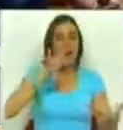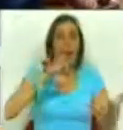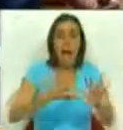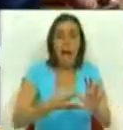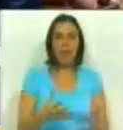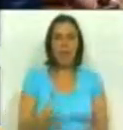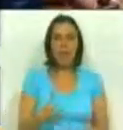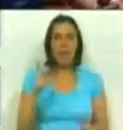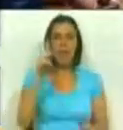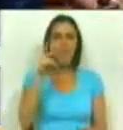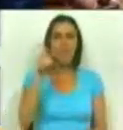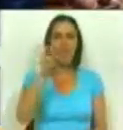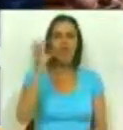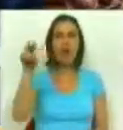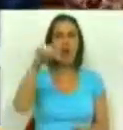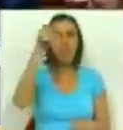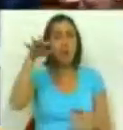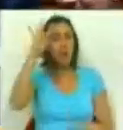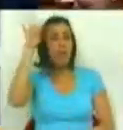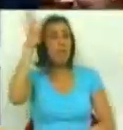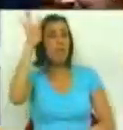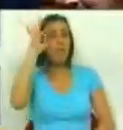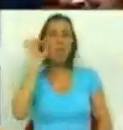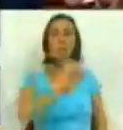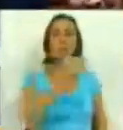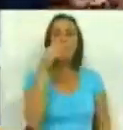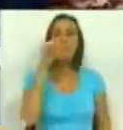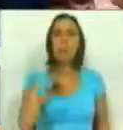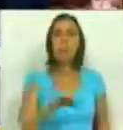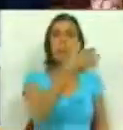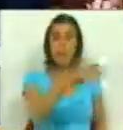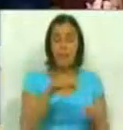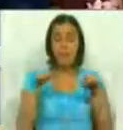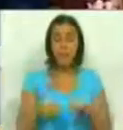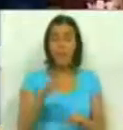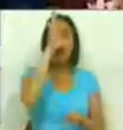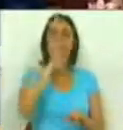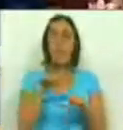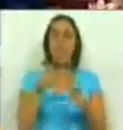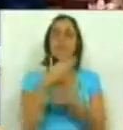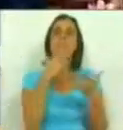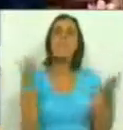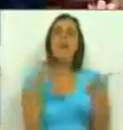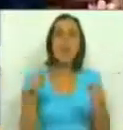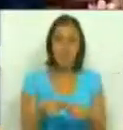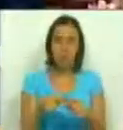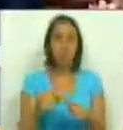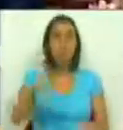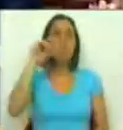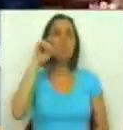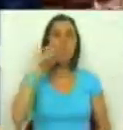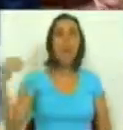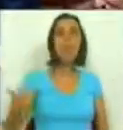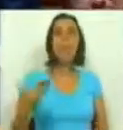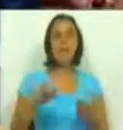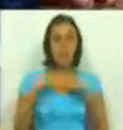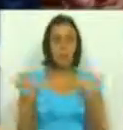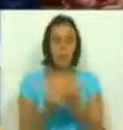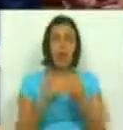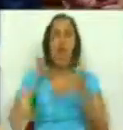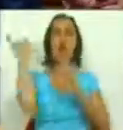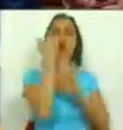Agressão, do Pacto de Varsóvia e da imaginação do Partido Comunista. Este Governo e esta maioria estão a garantir o direito